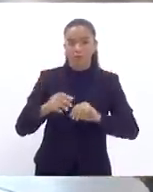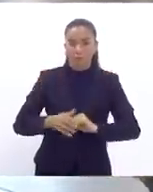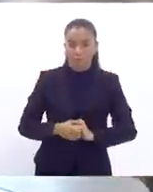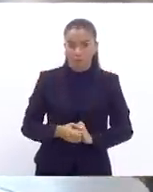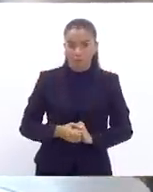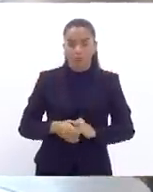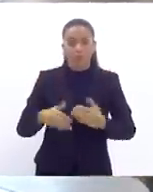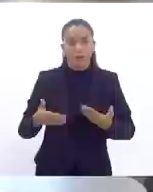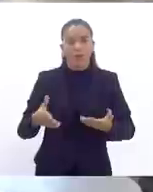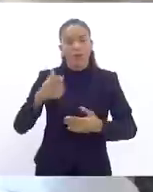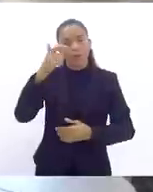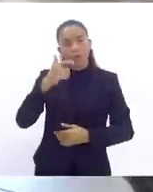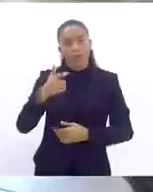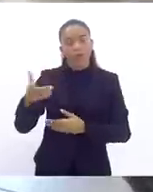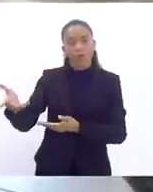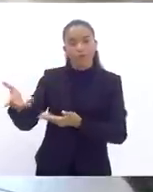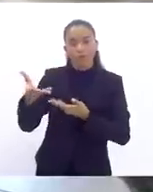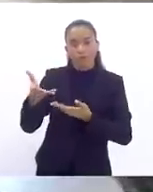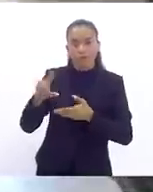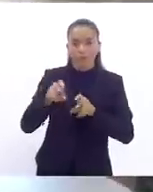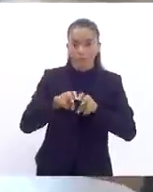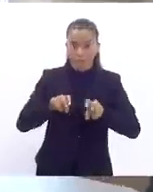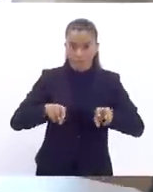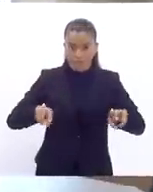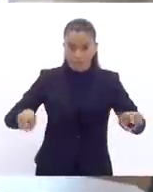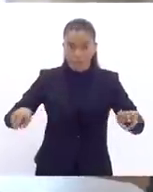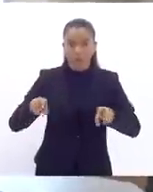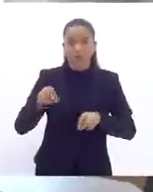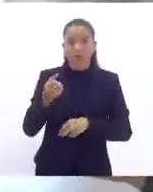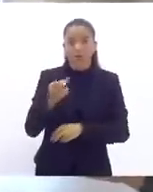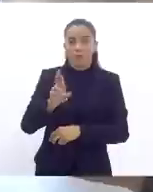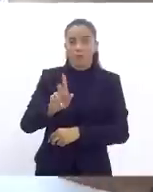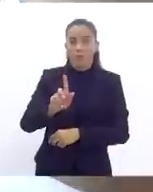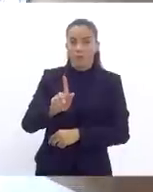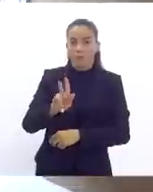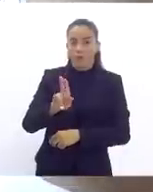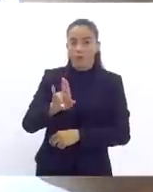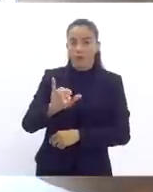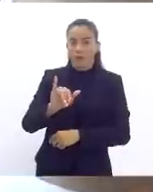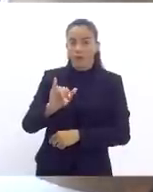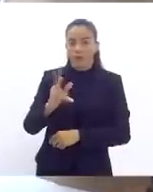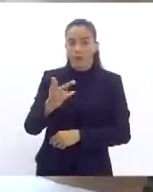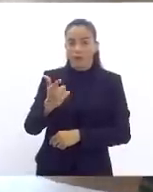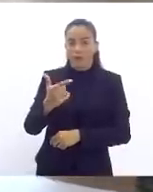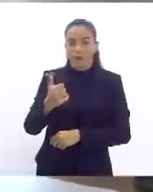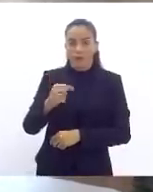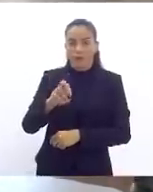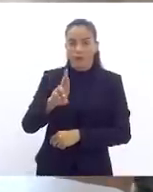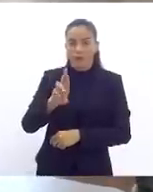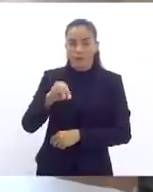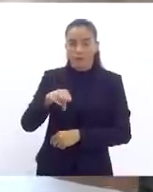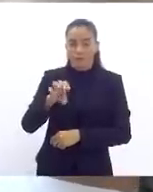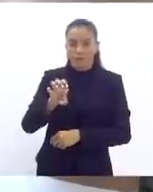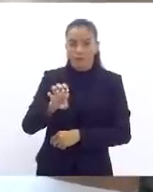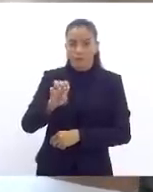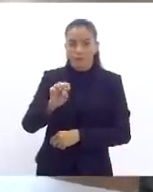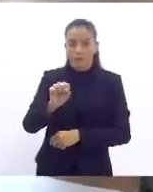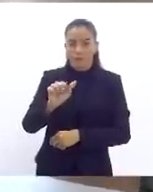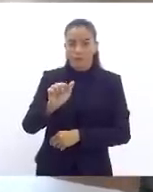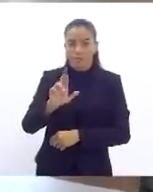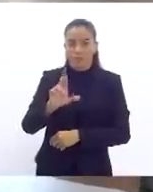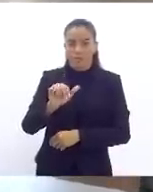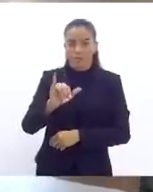então eu gostaria de chamar para compor a mesa o senhor Guilherme Saraiva diretor de Seguridade do Rio